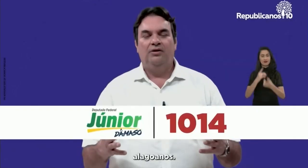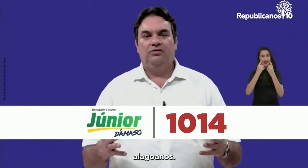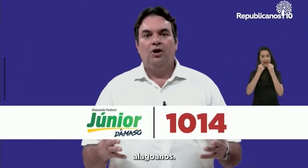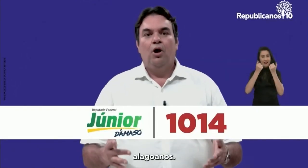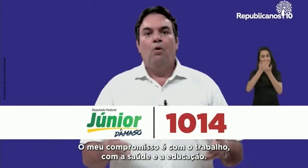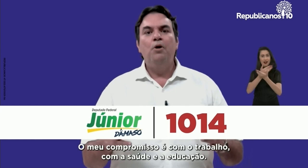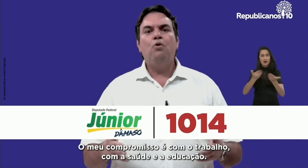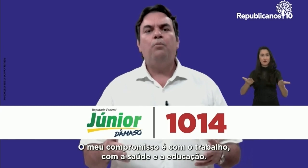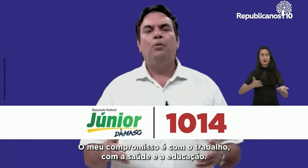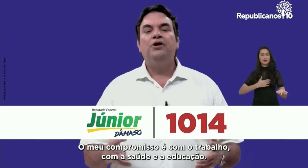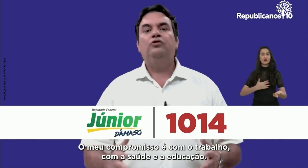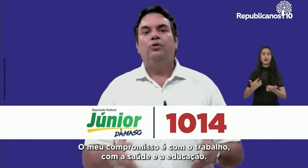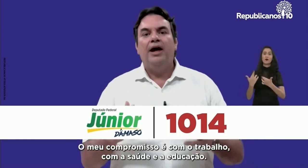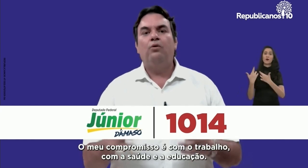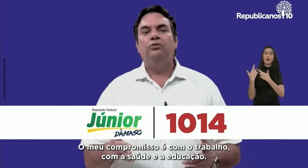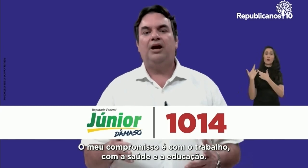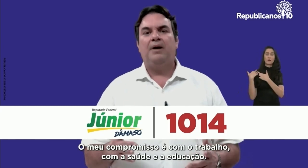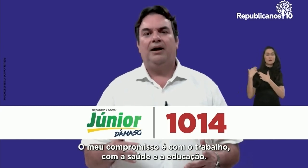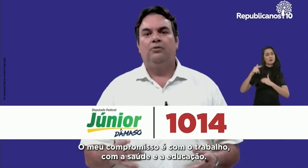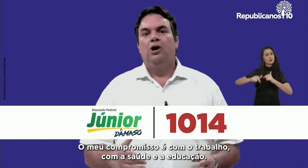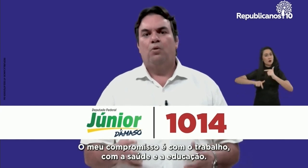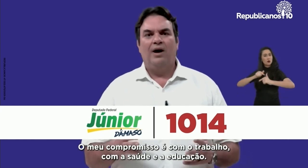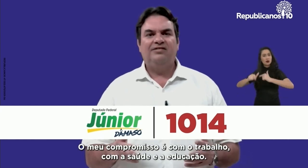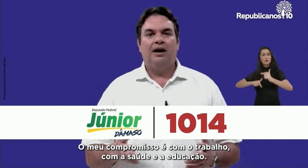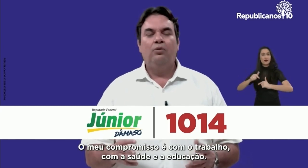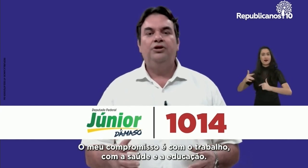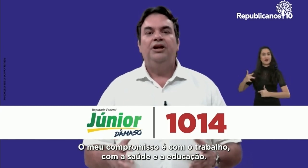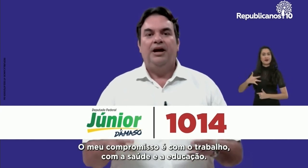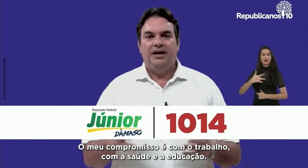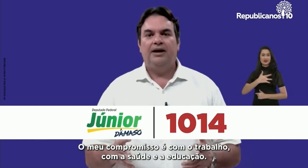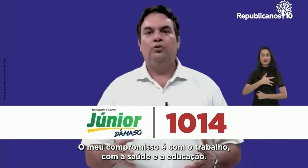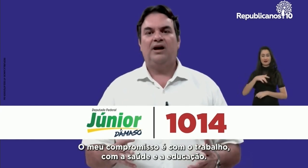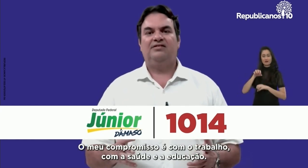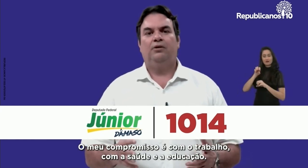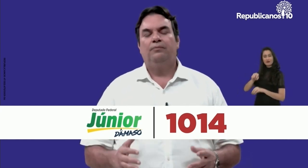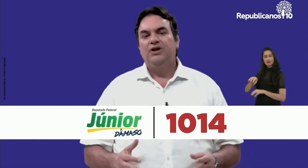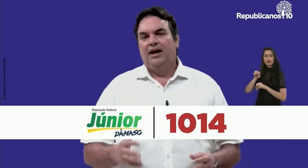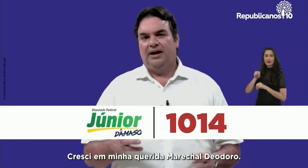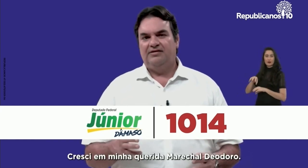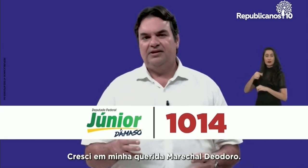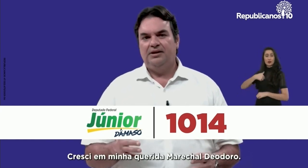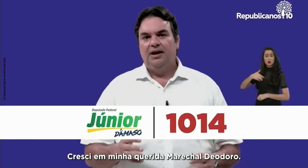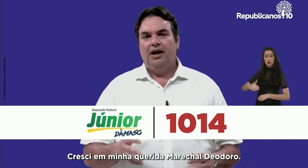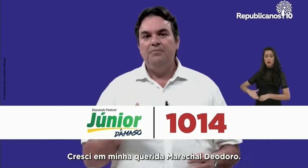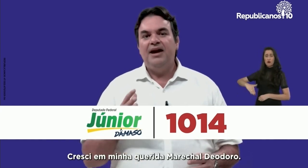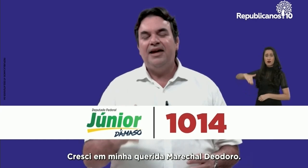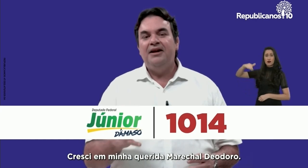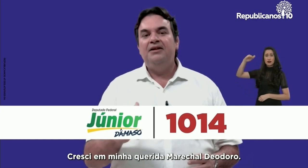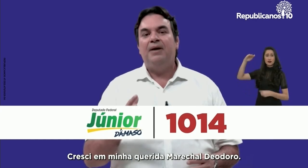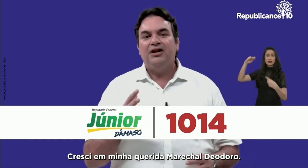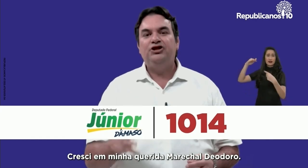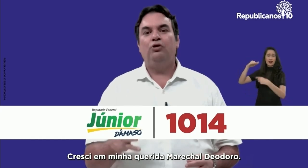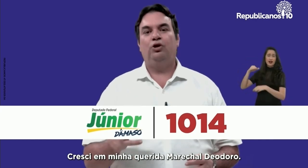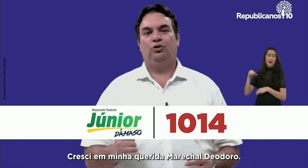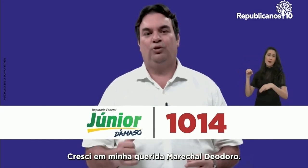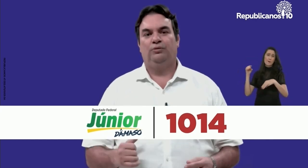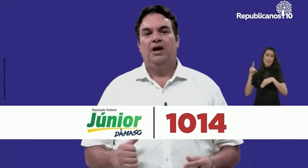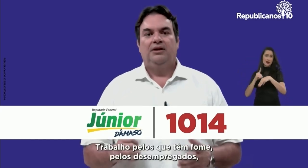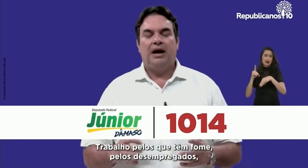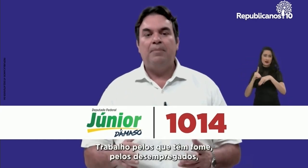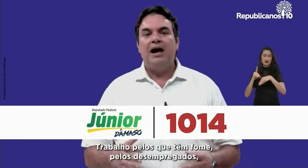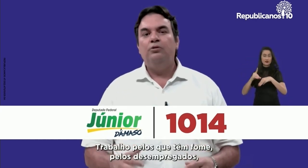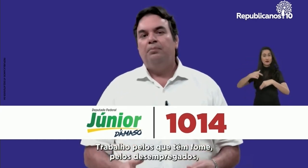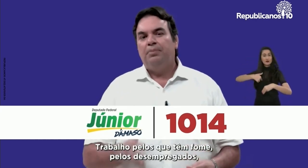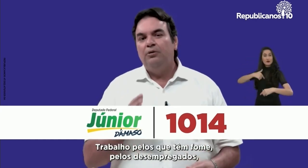A Lagoanos, o meu compromisso é com o trabalho, com a saúde e a educação. Cresci em minha querida Marechal